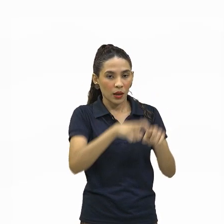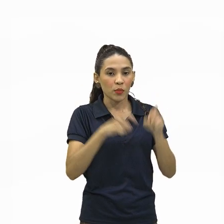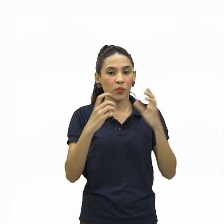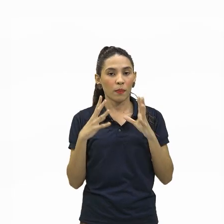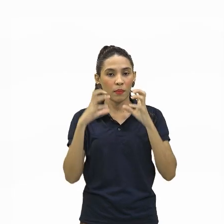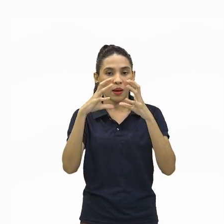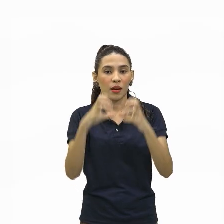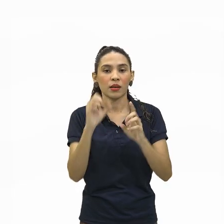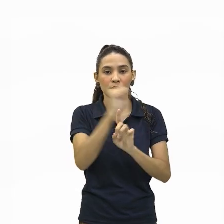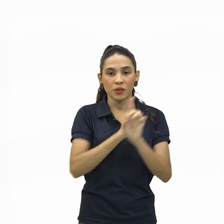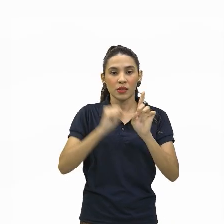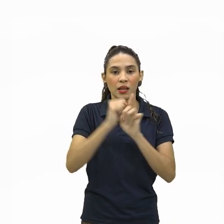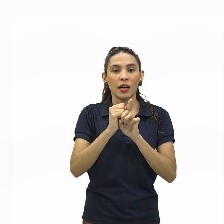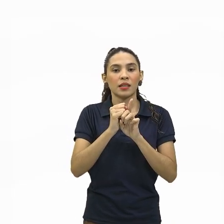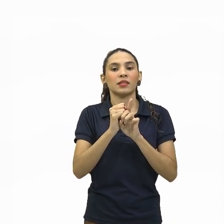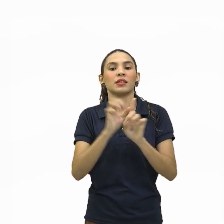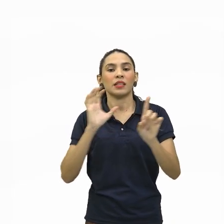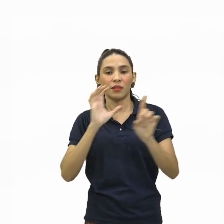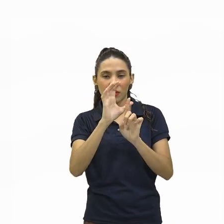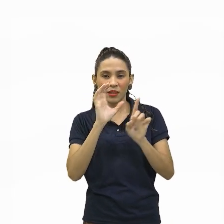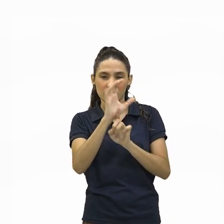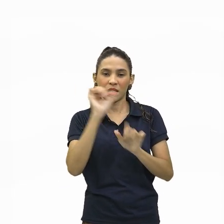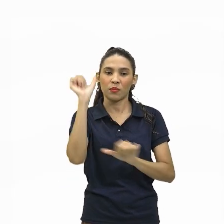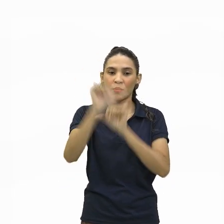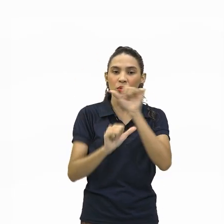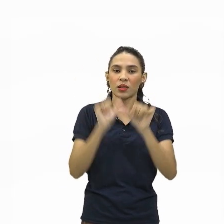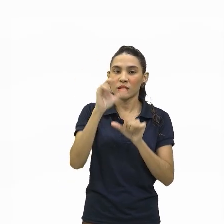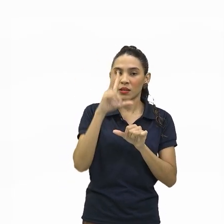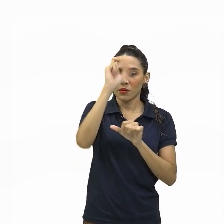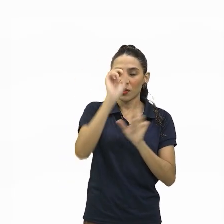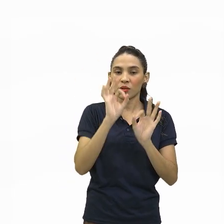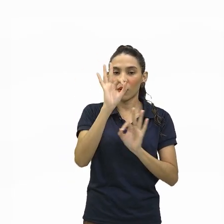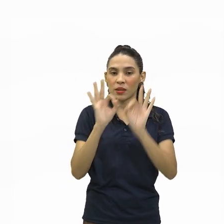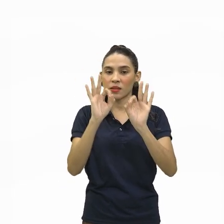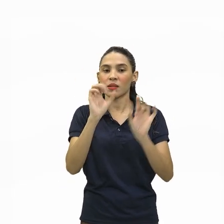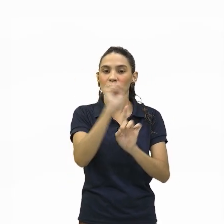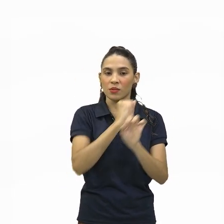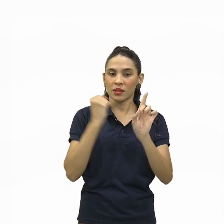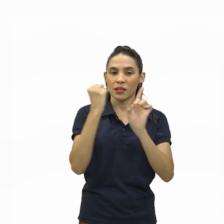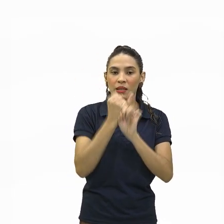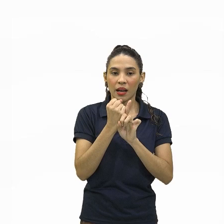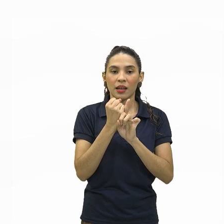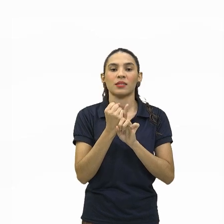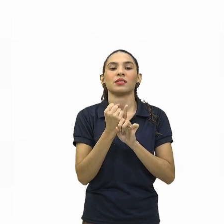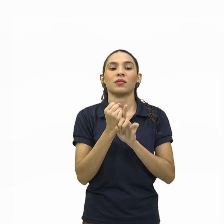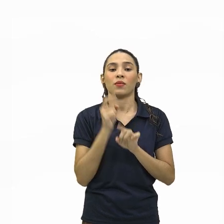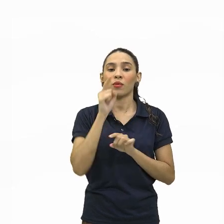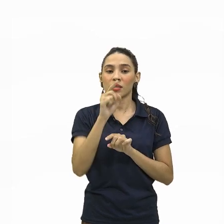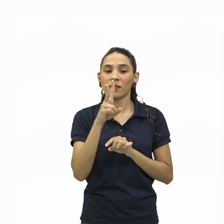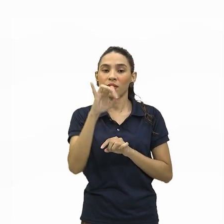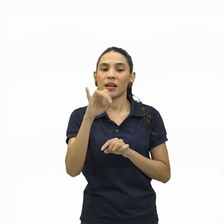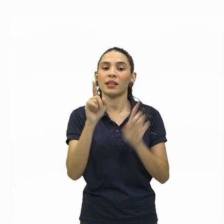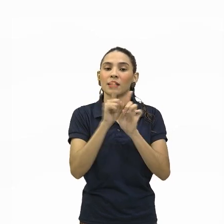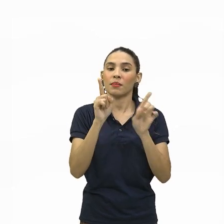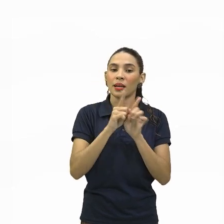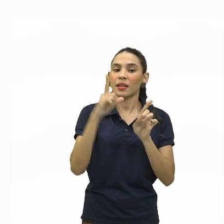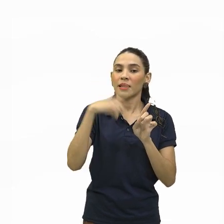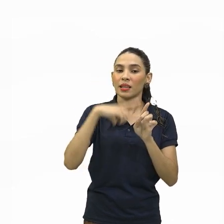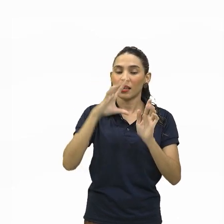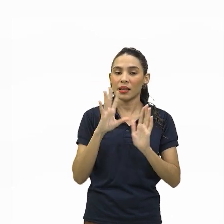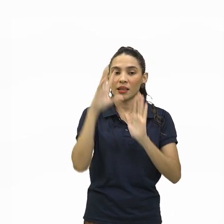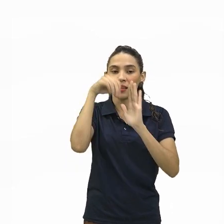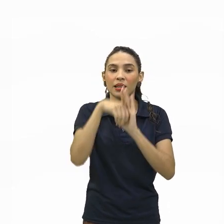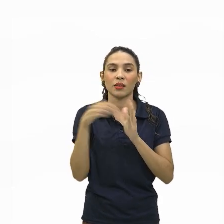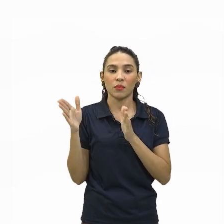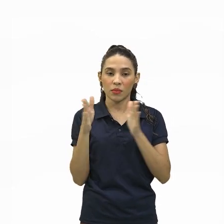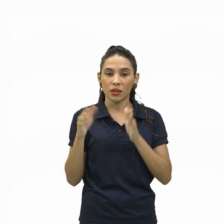que provocaram enormes mudanças na organização da sociedade. Você tem, né, dentro desse